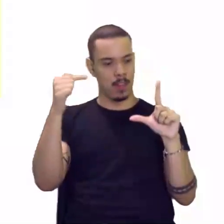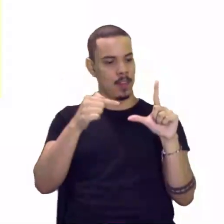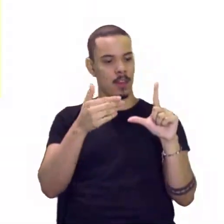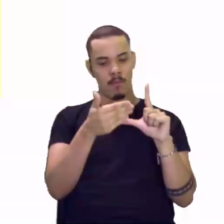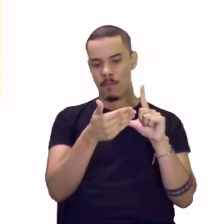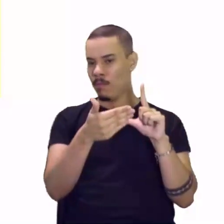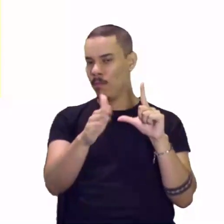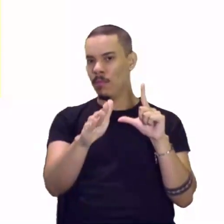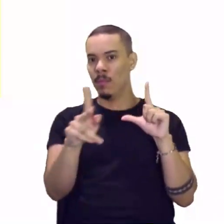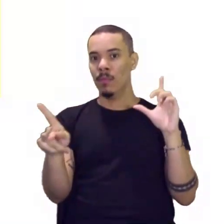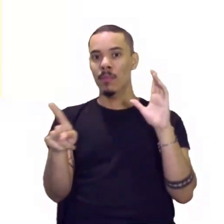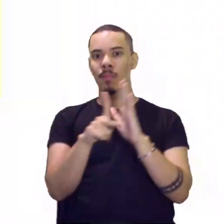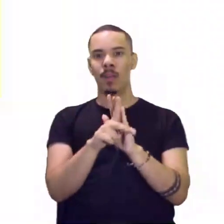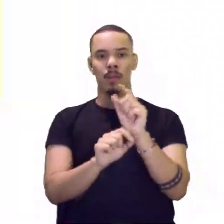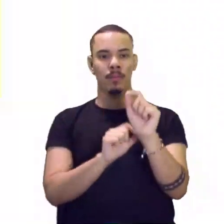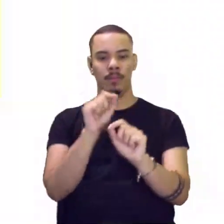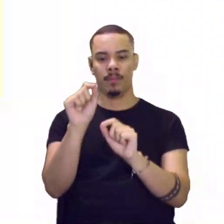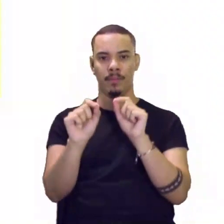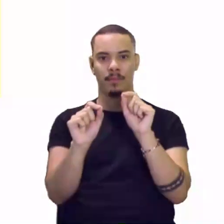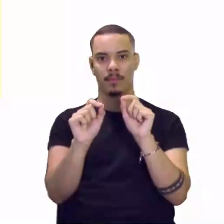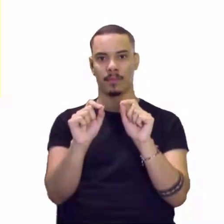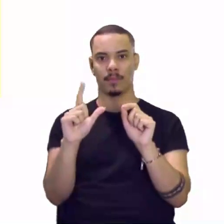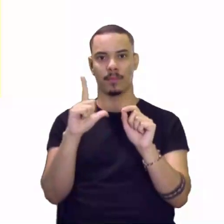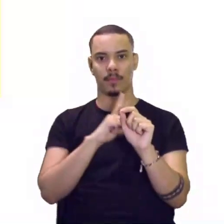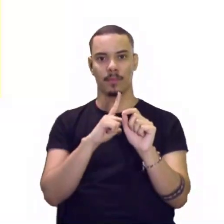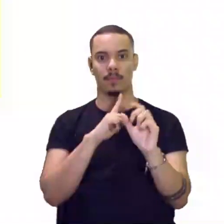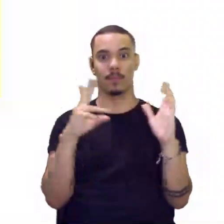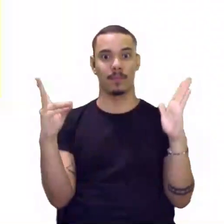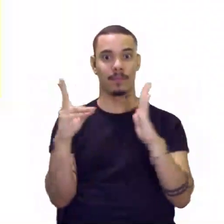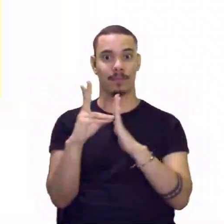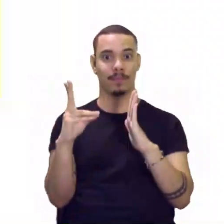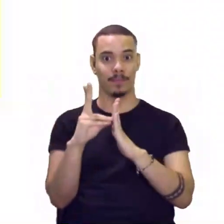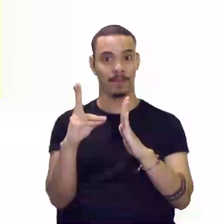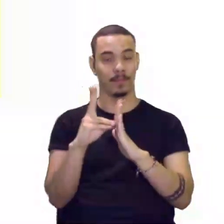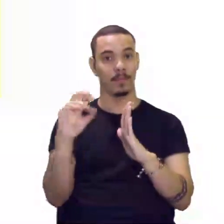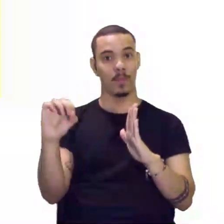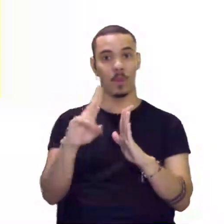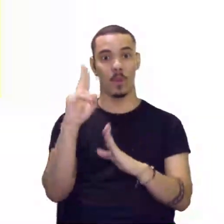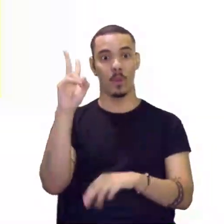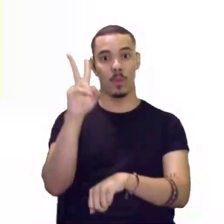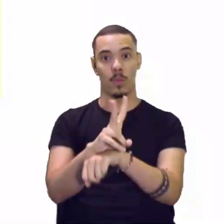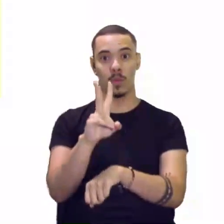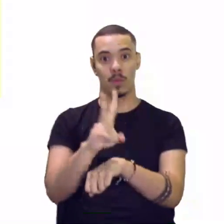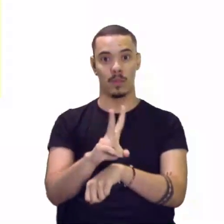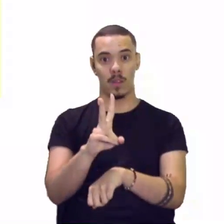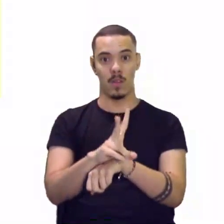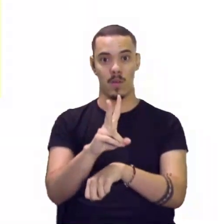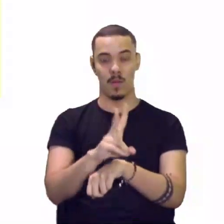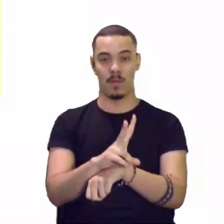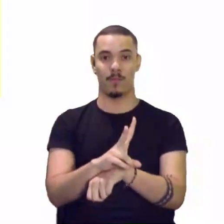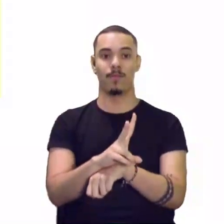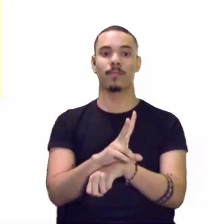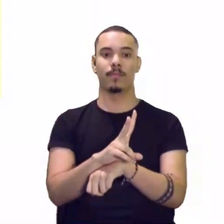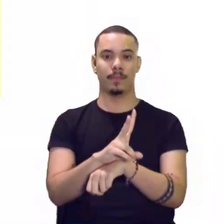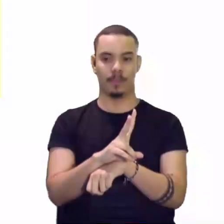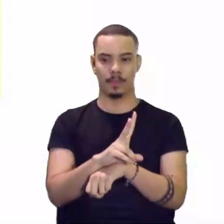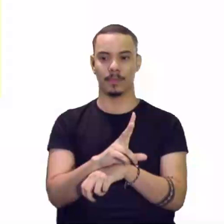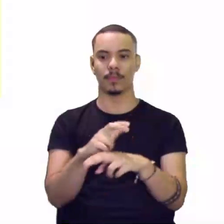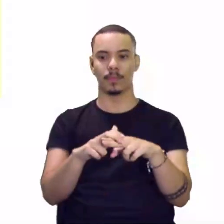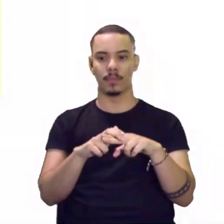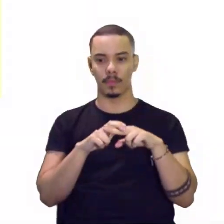para frente é uma unidade de terra indígena. Ou uma unidade de proteção. A unidade de proteção.